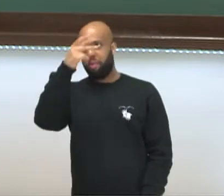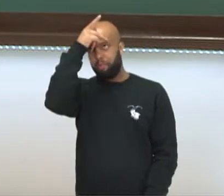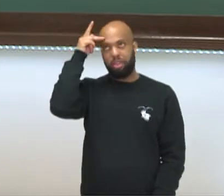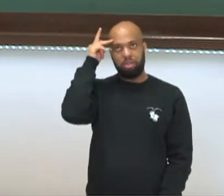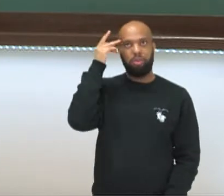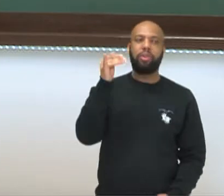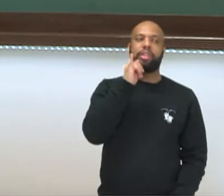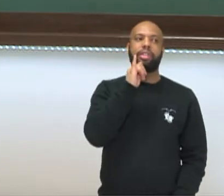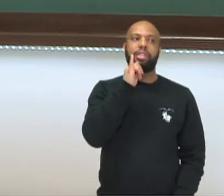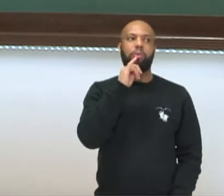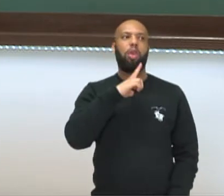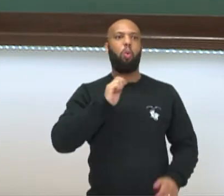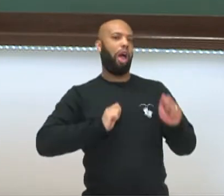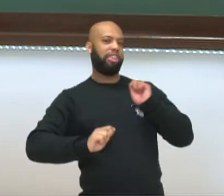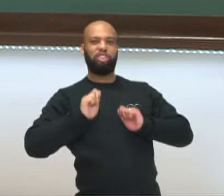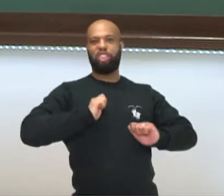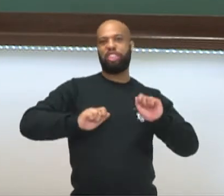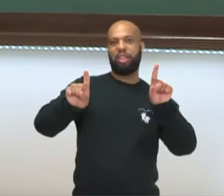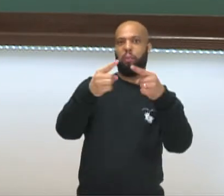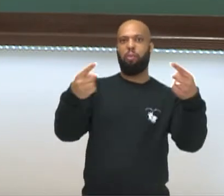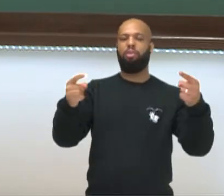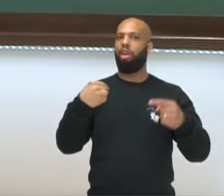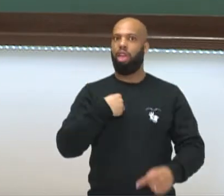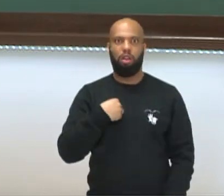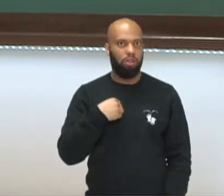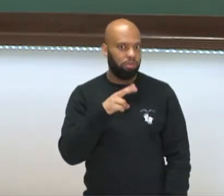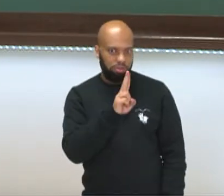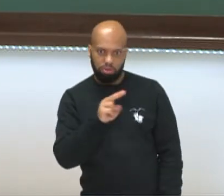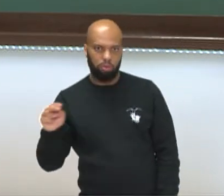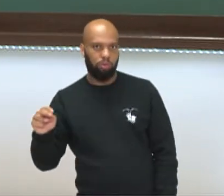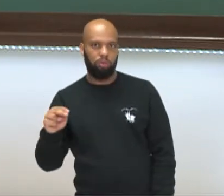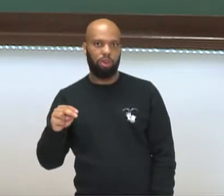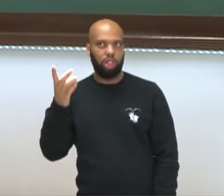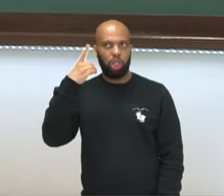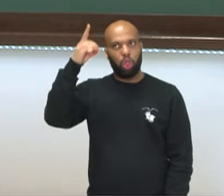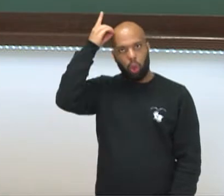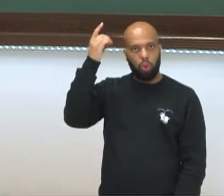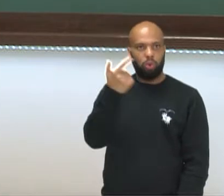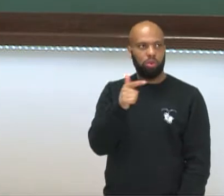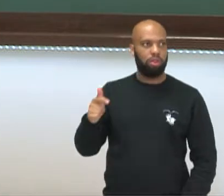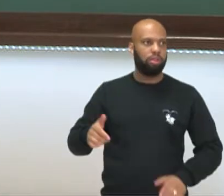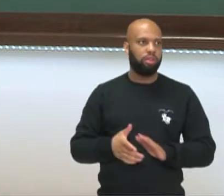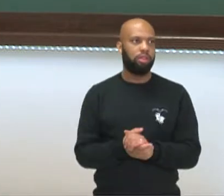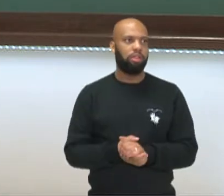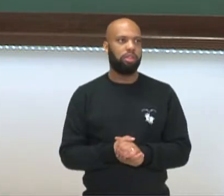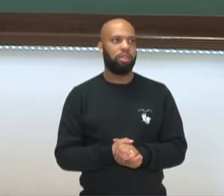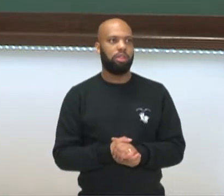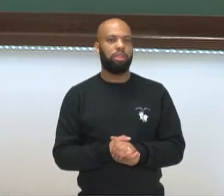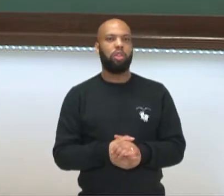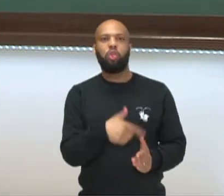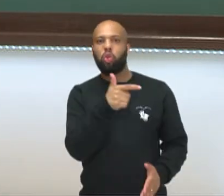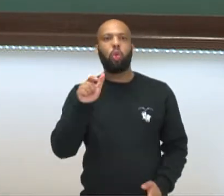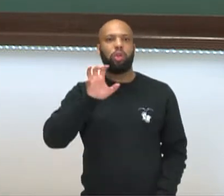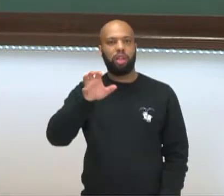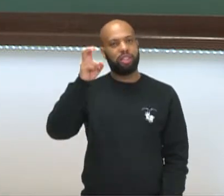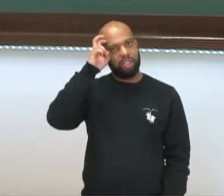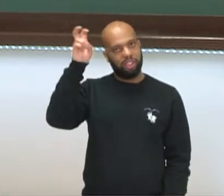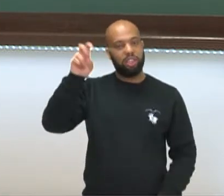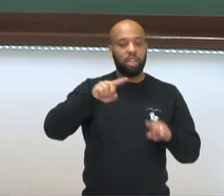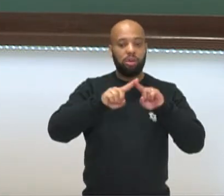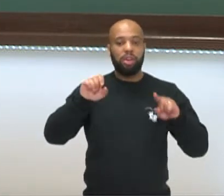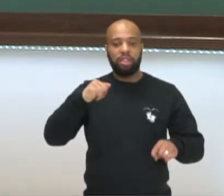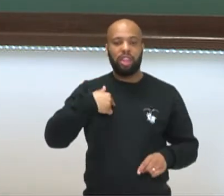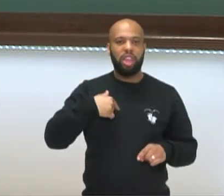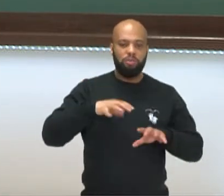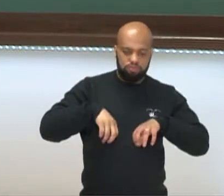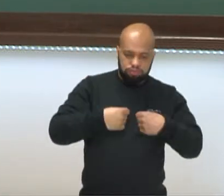ser uma artista da música. Eu não tenho esse dom, eu não tenho essa inteligência. Mas se eu me